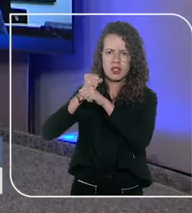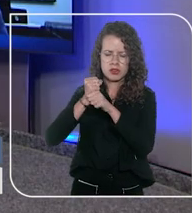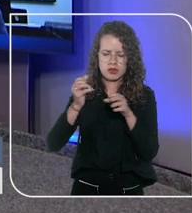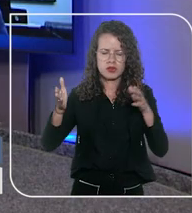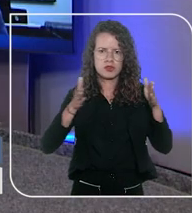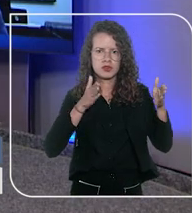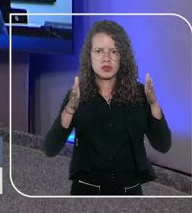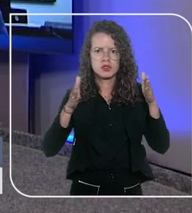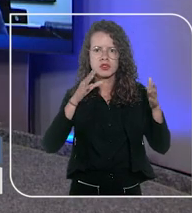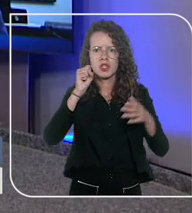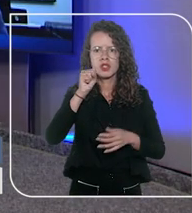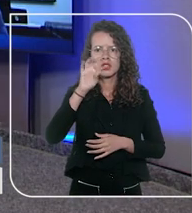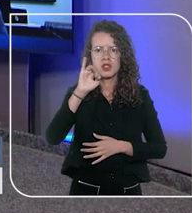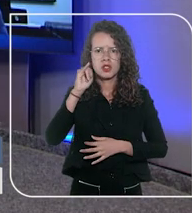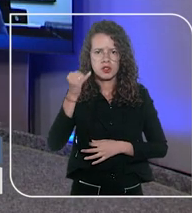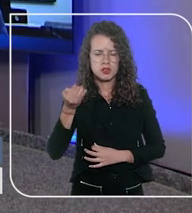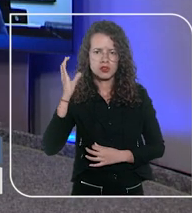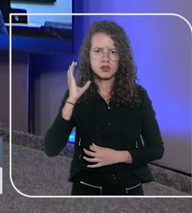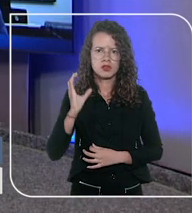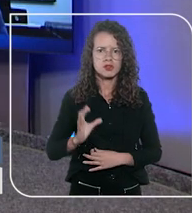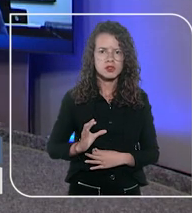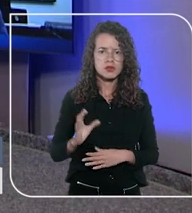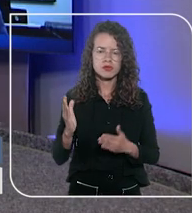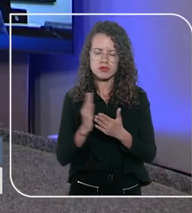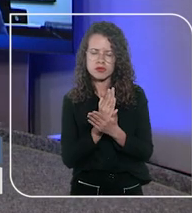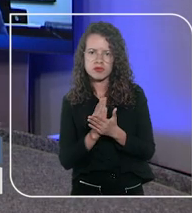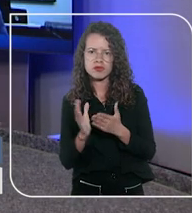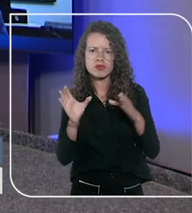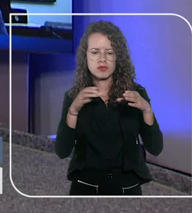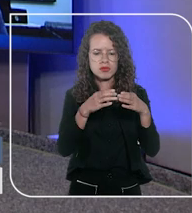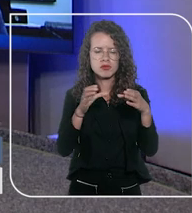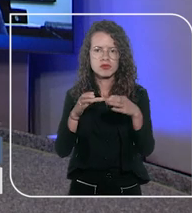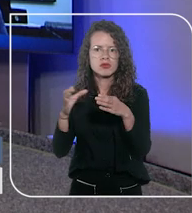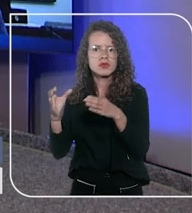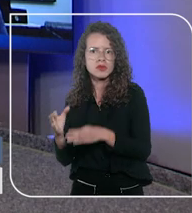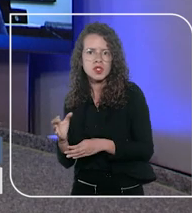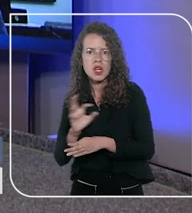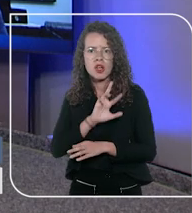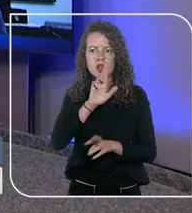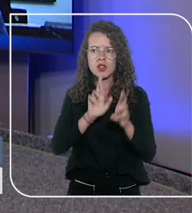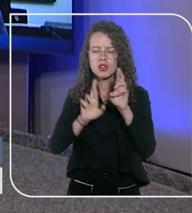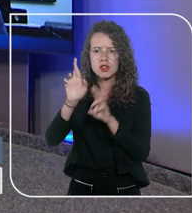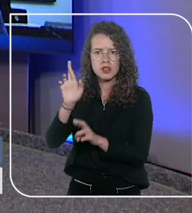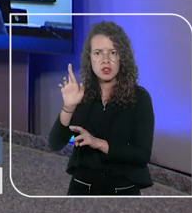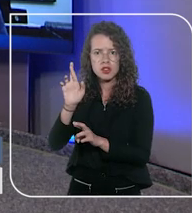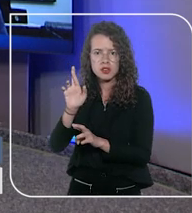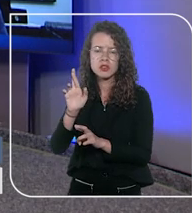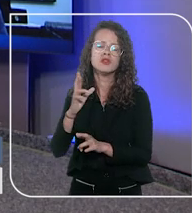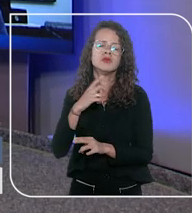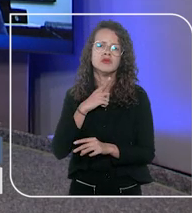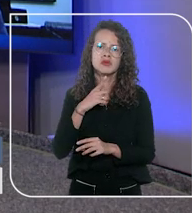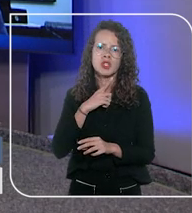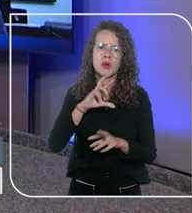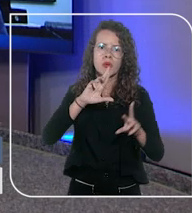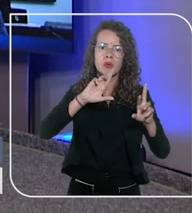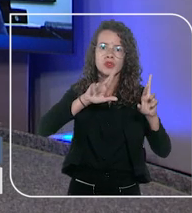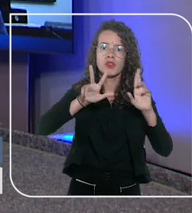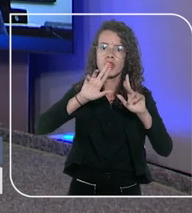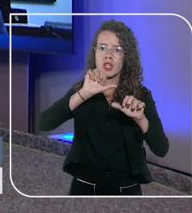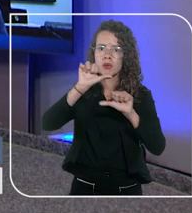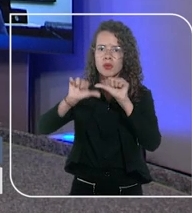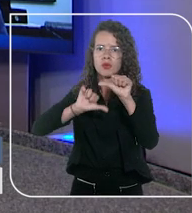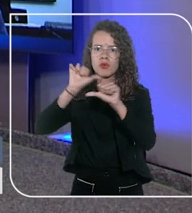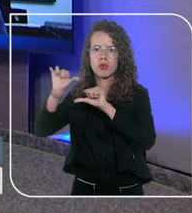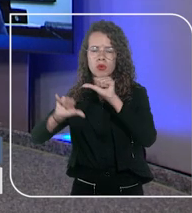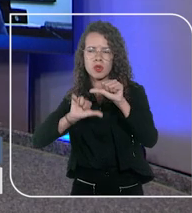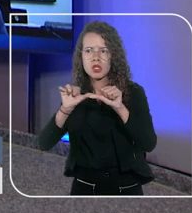o Tribunal da Cidadania, algumas turmas tiveram a competência modificada, perdendo até algumas competências, como no caso da quinta